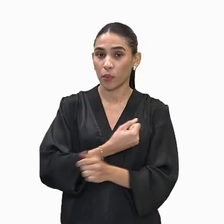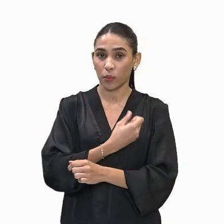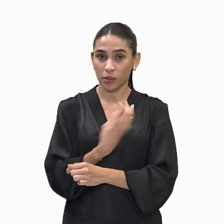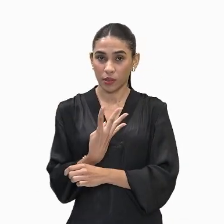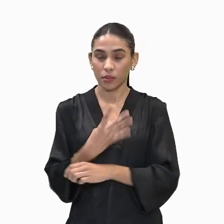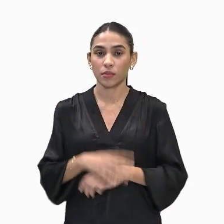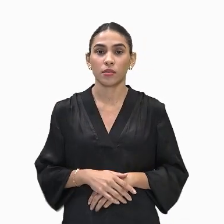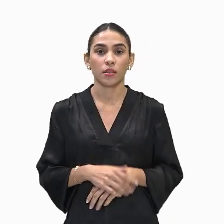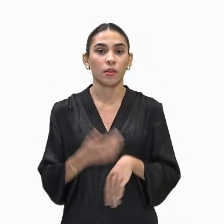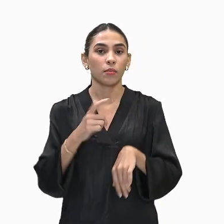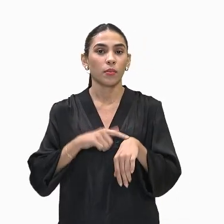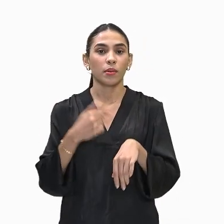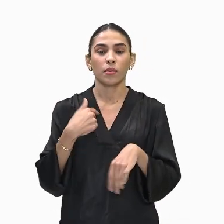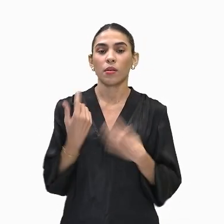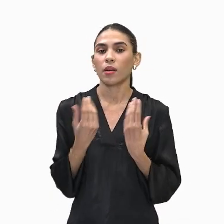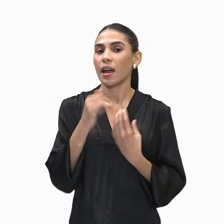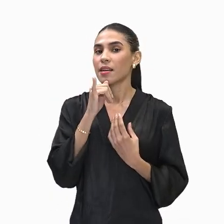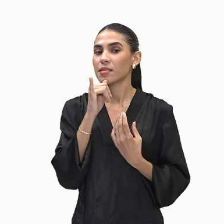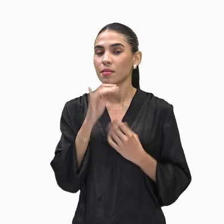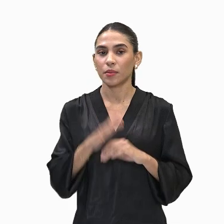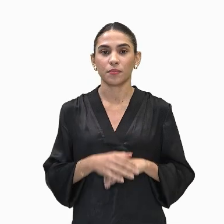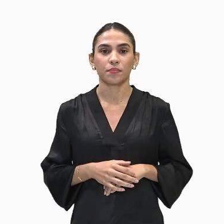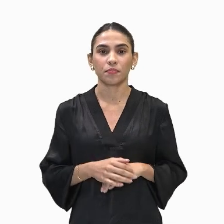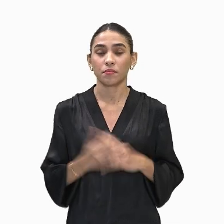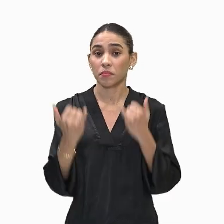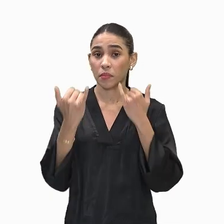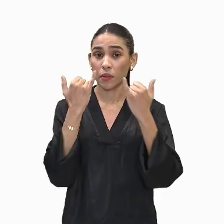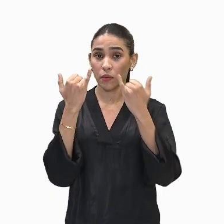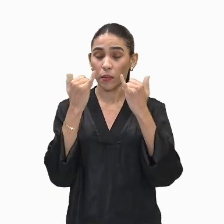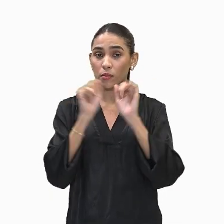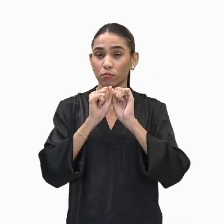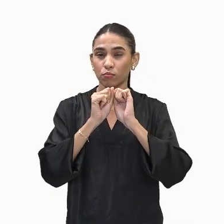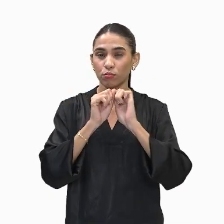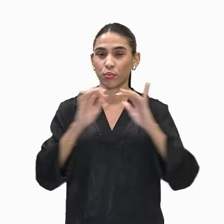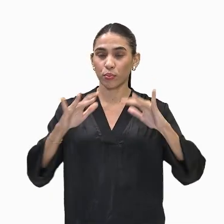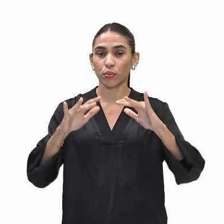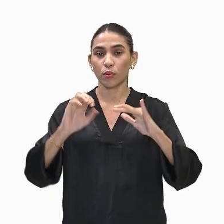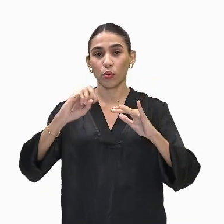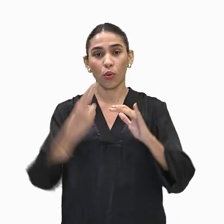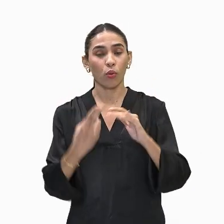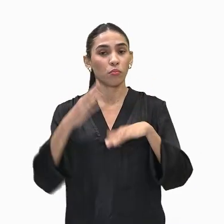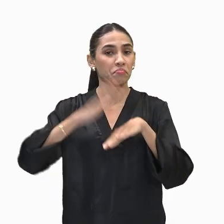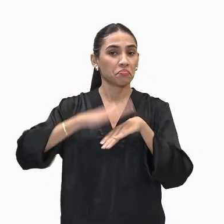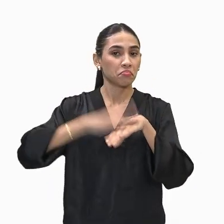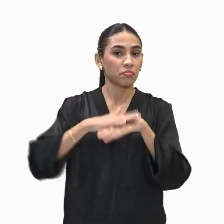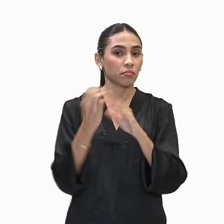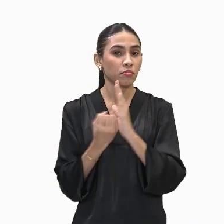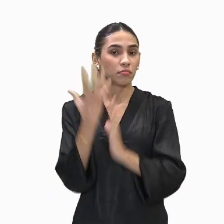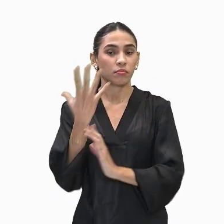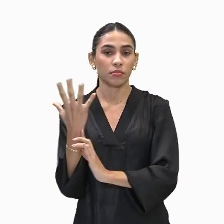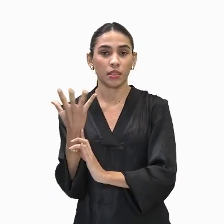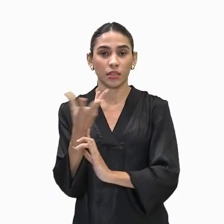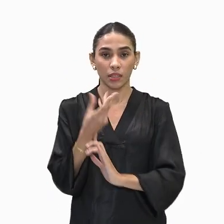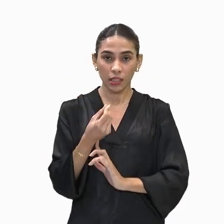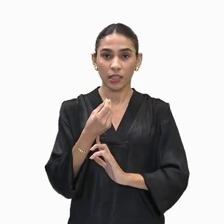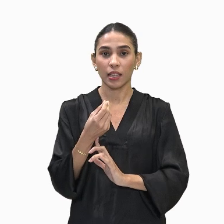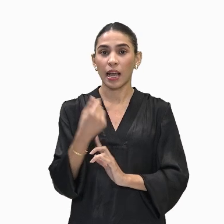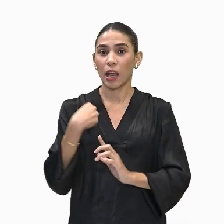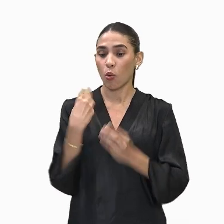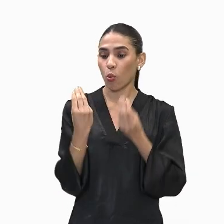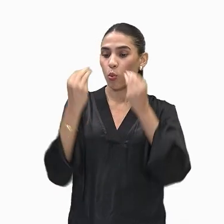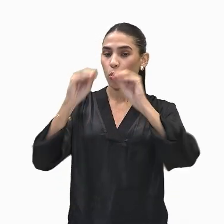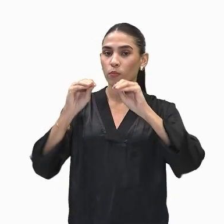partir do momento que eu coloco uma informação, seja uma produção artística na